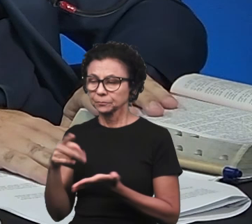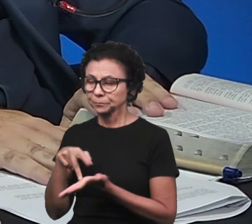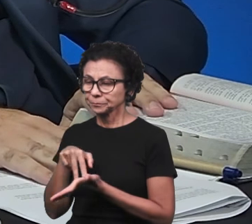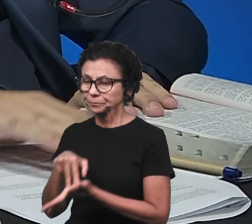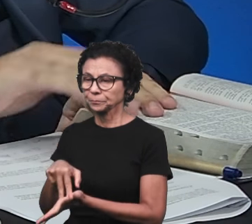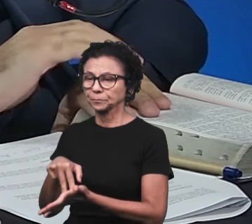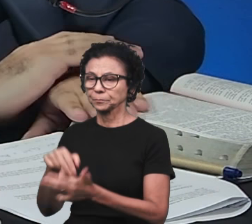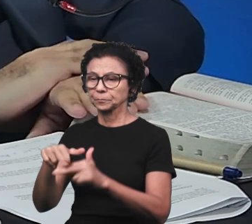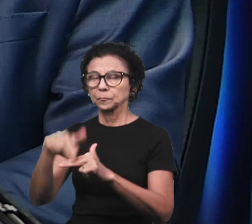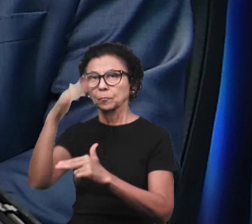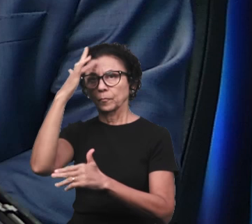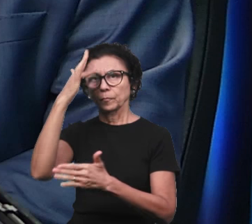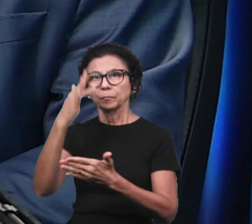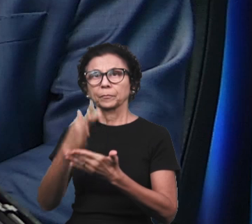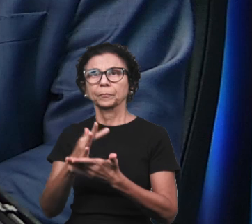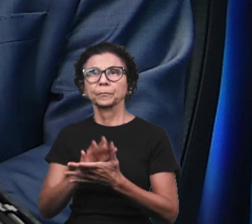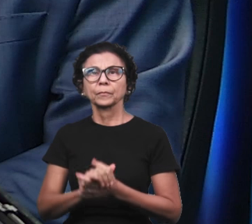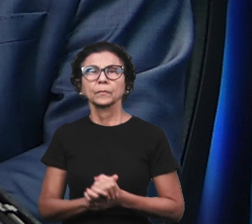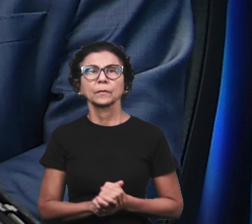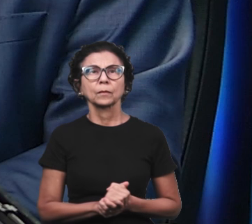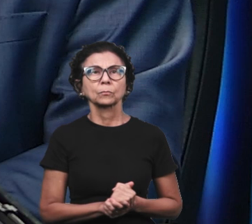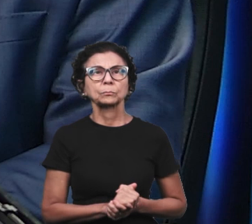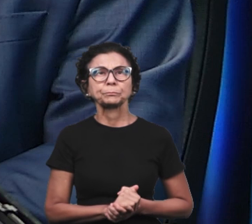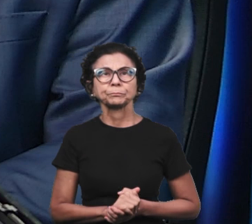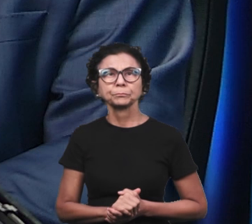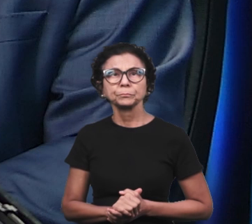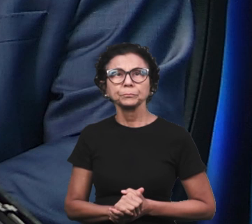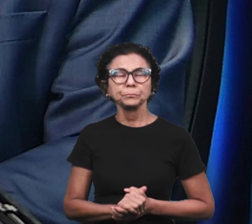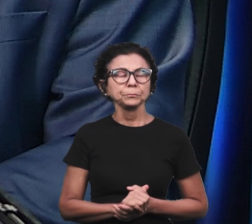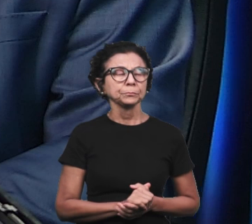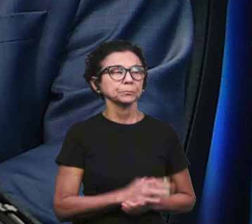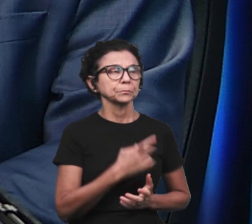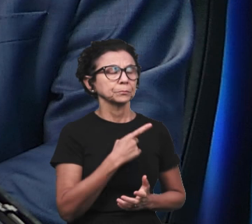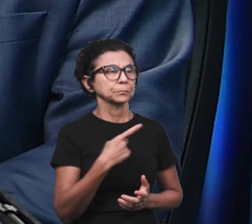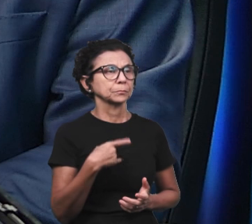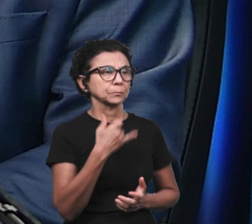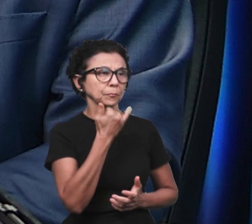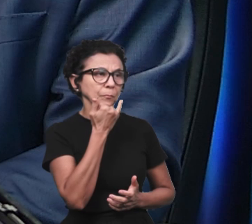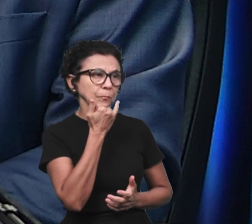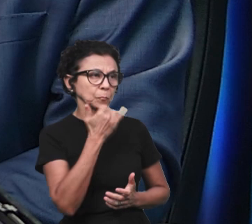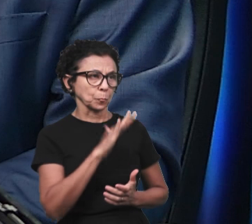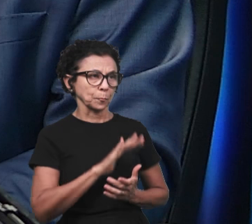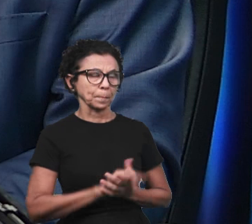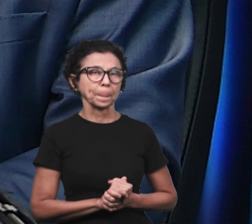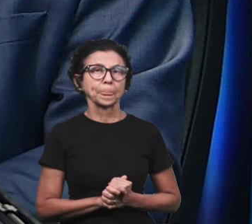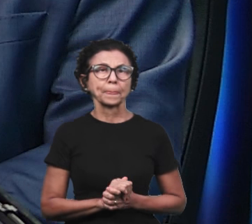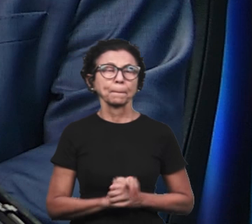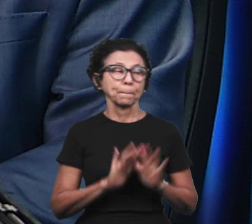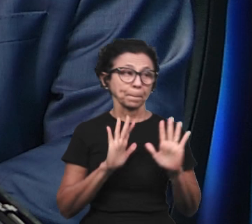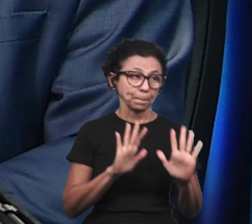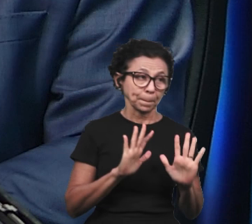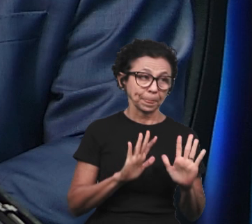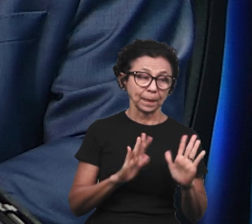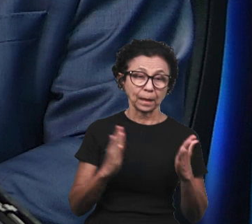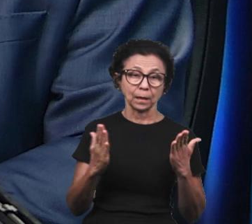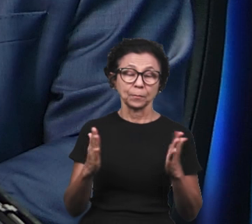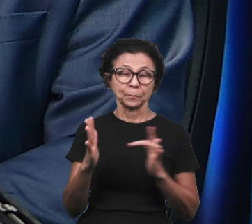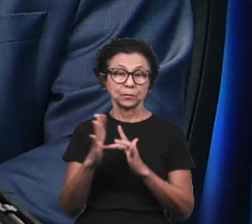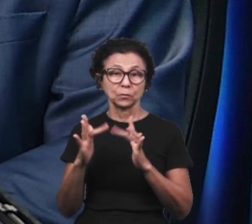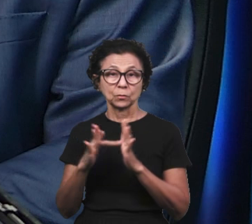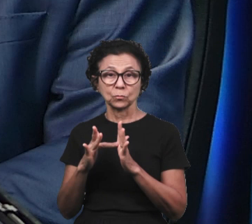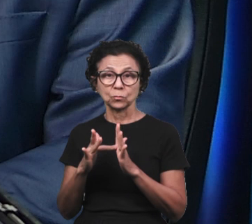Arão... Desculpa, pastor Alonso, porque Jesus é o caminho. Então ele não é